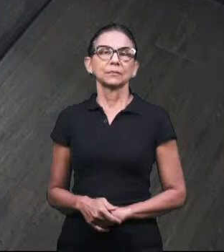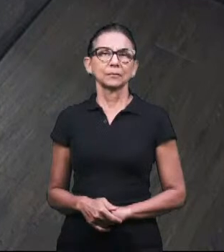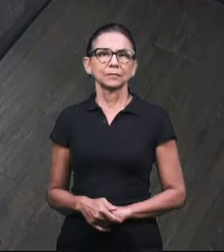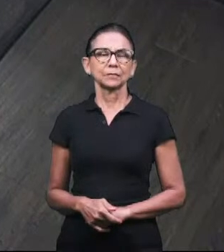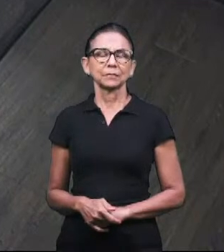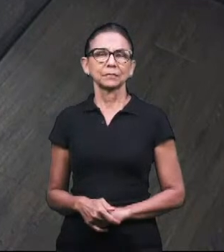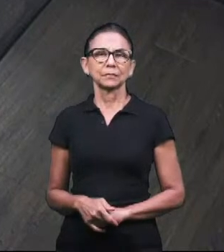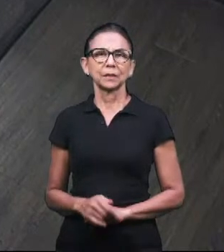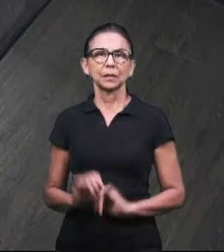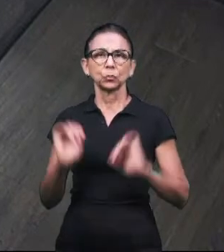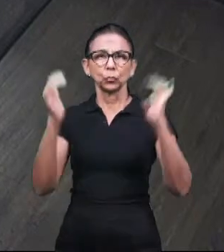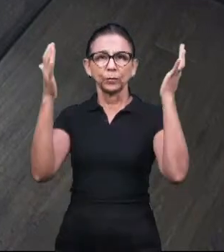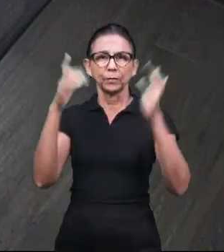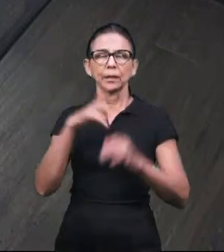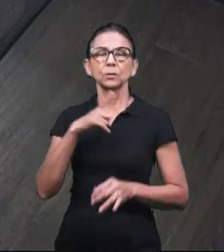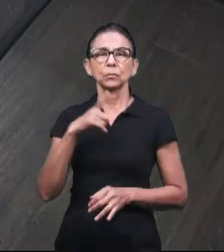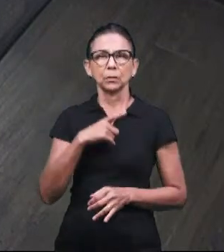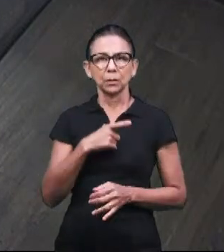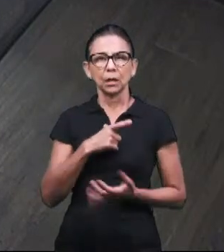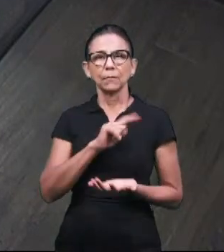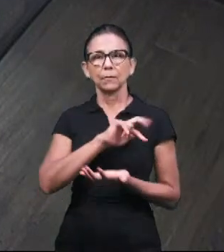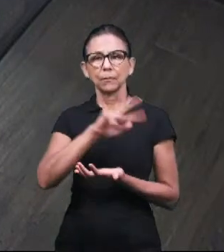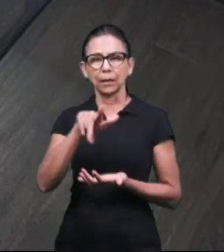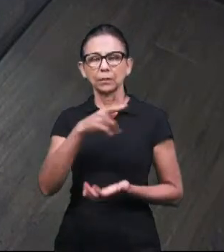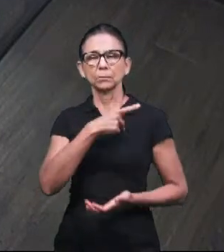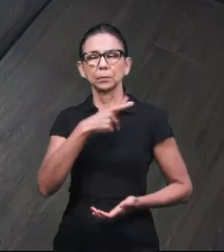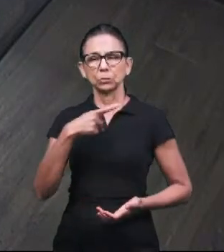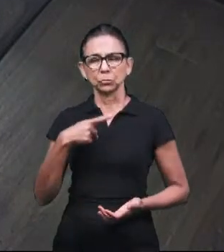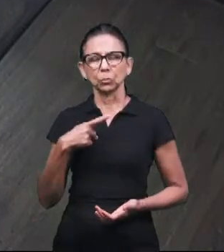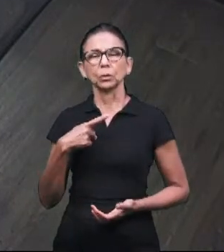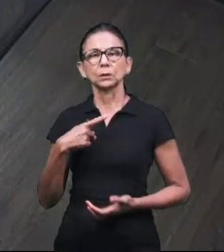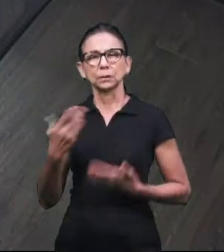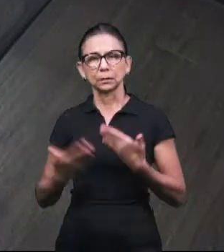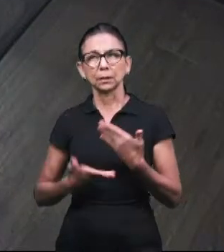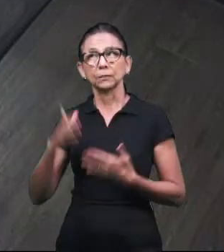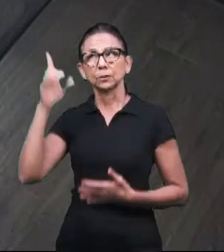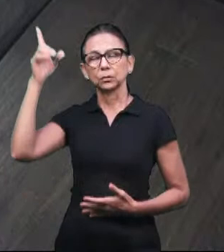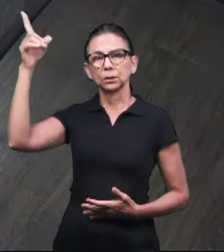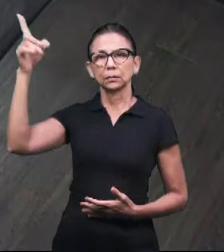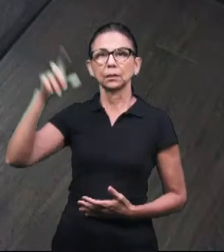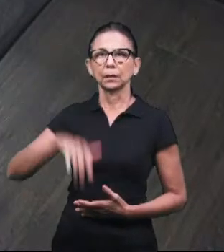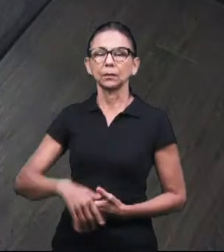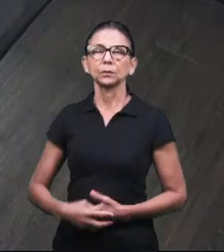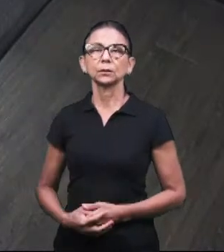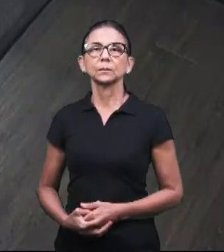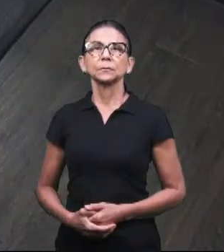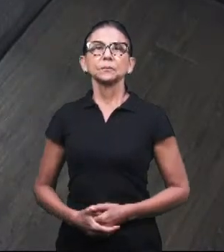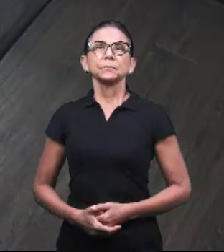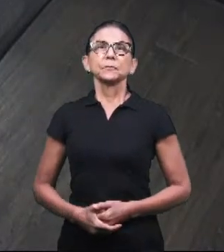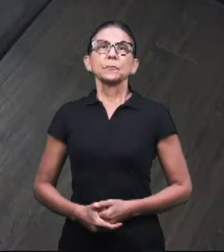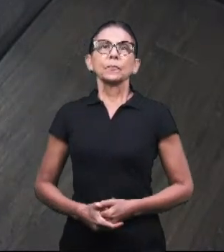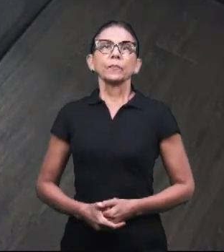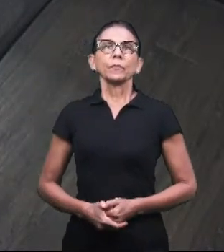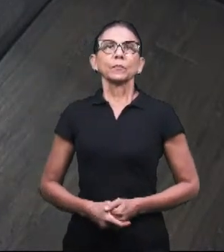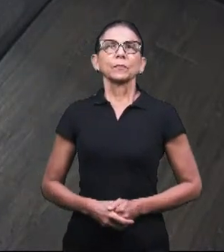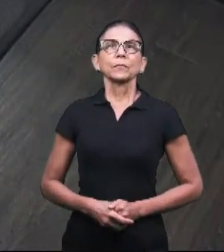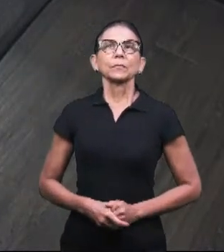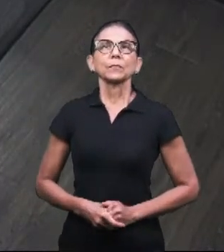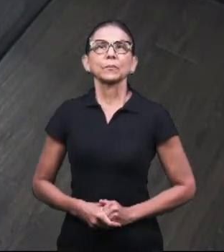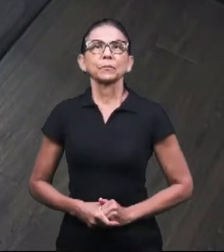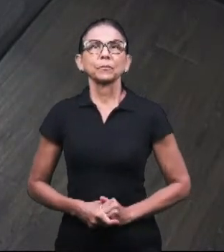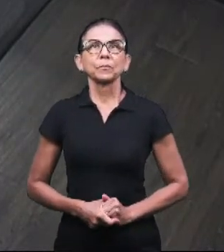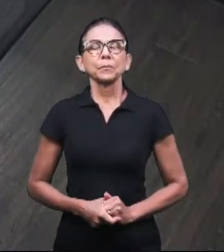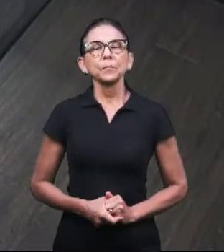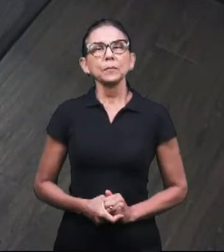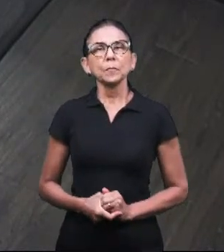nós estamos aqui na Rádio Manaim. Os irmãos que ouvem algumas vinhetas, né, de alguns programas na Rádio Manaim, é do Rogério Vaughan, né,